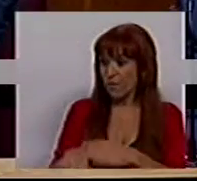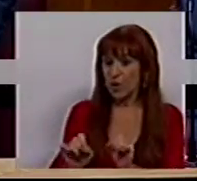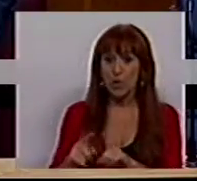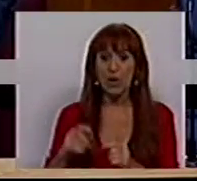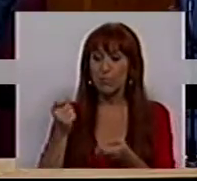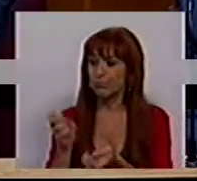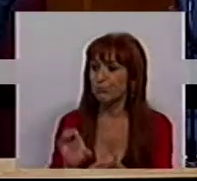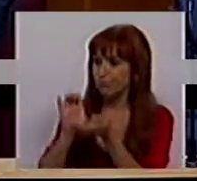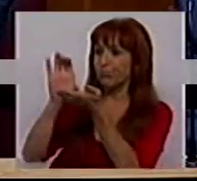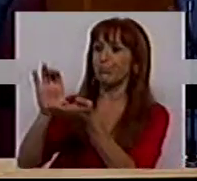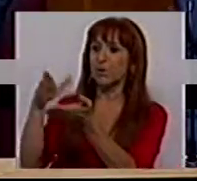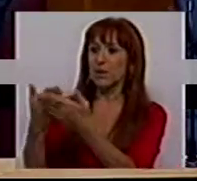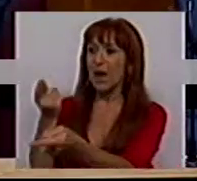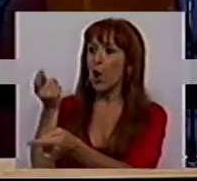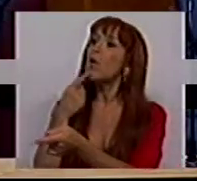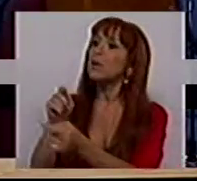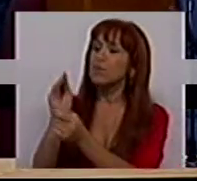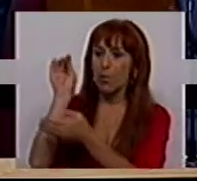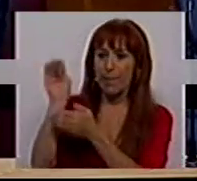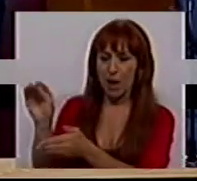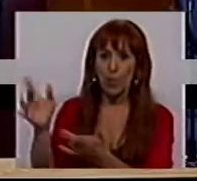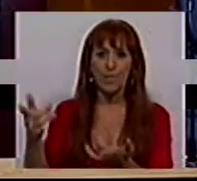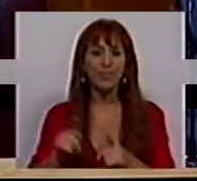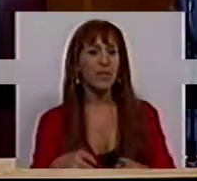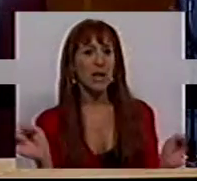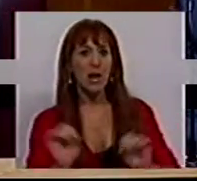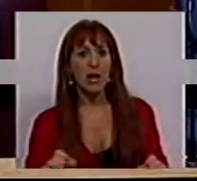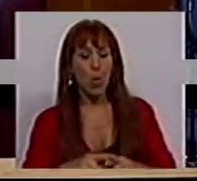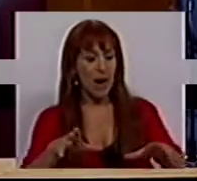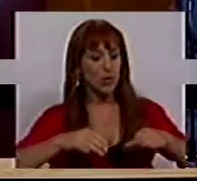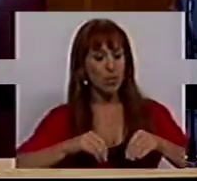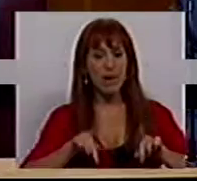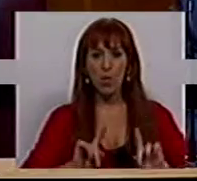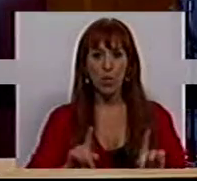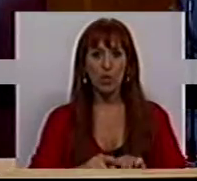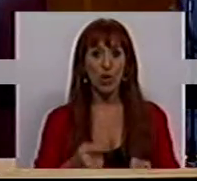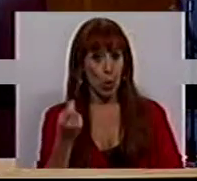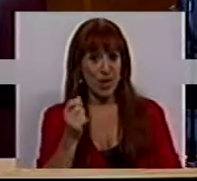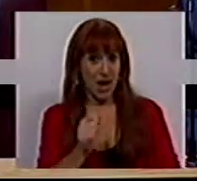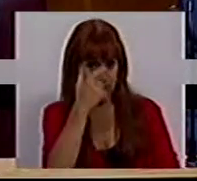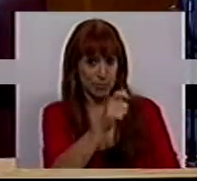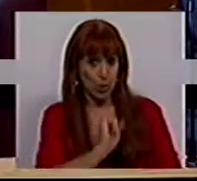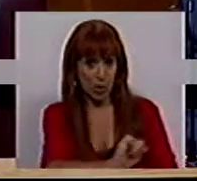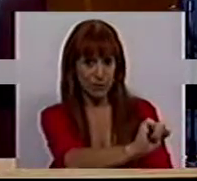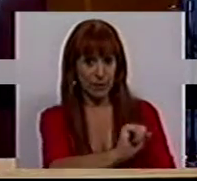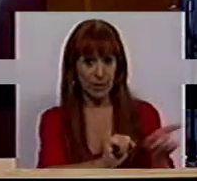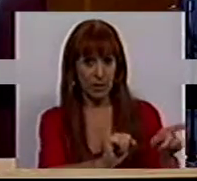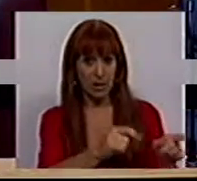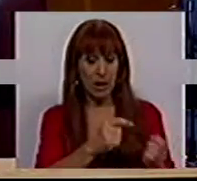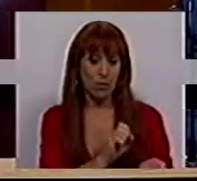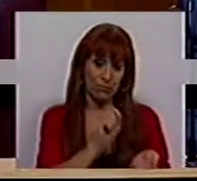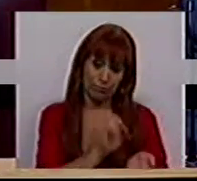uma recapitalização do banco, nem ter assumido com o dinheiro dos contribuintes